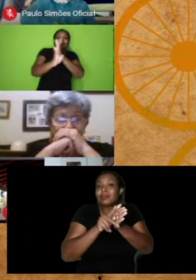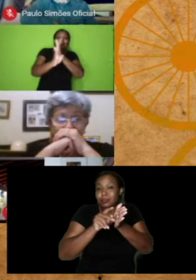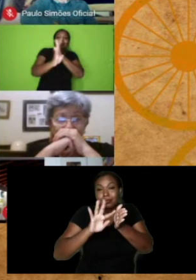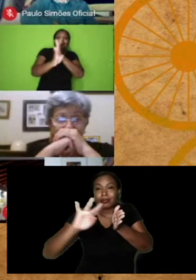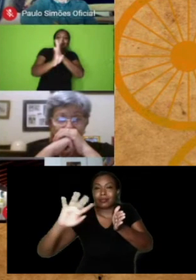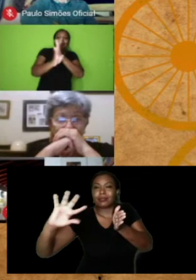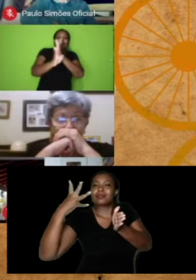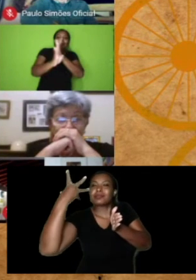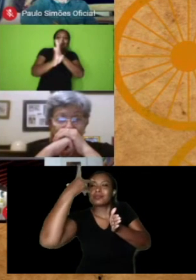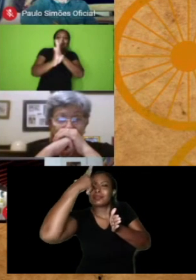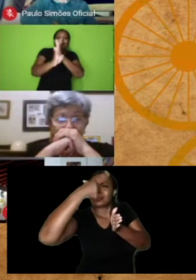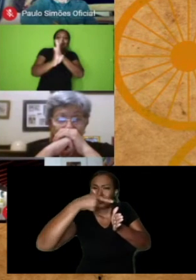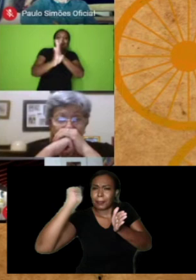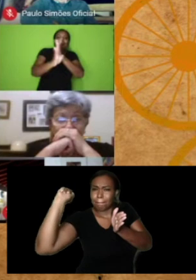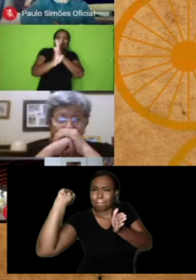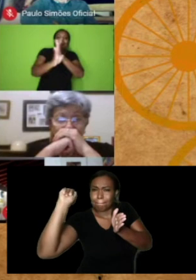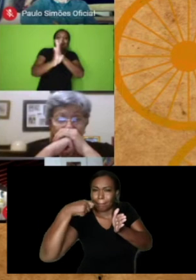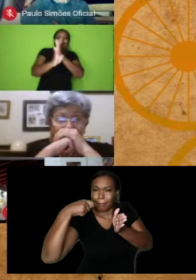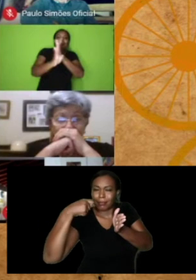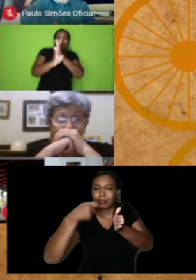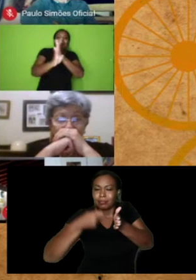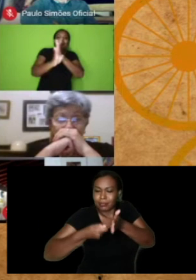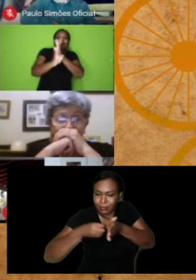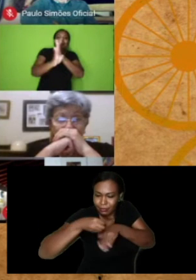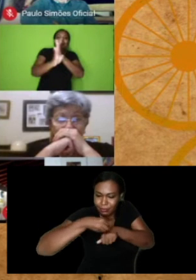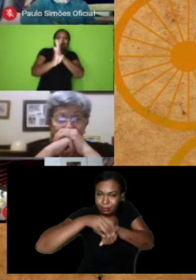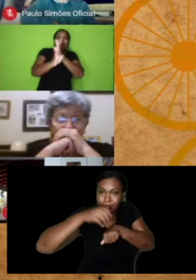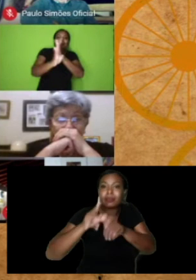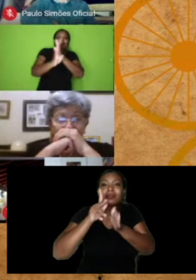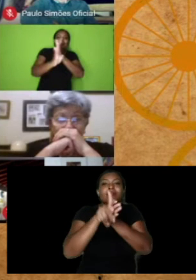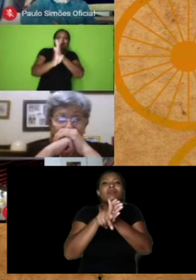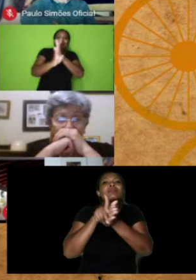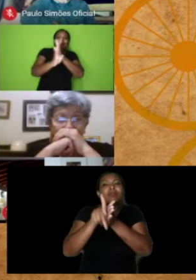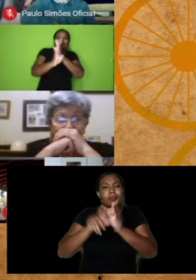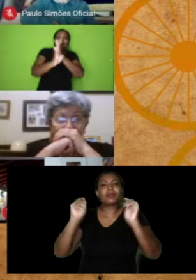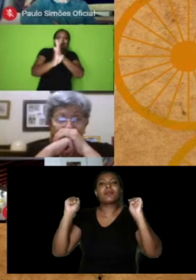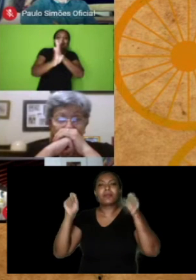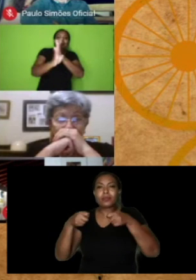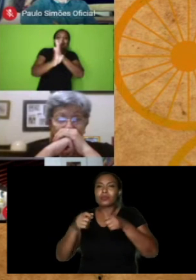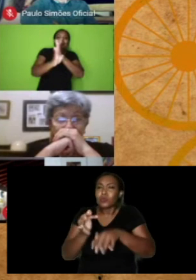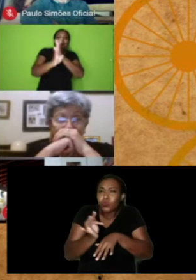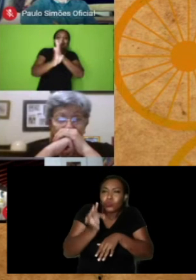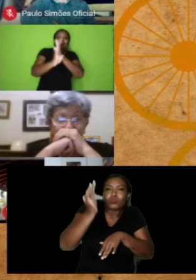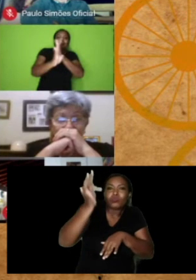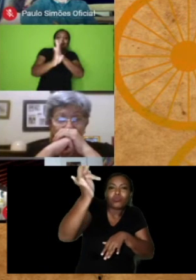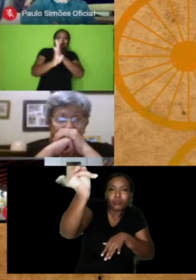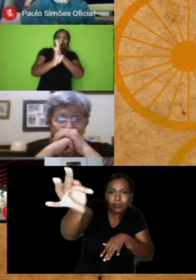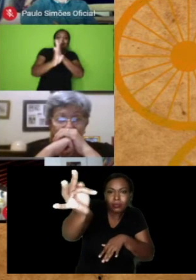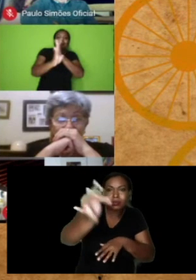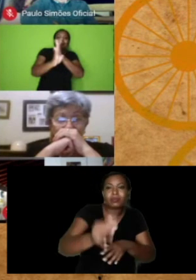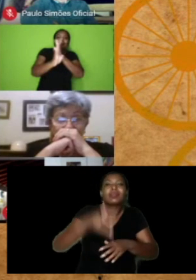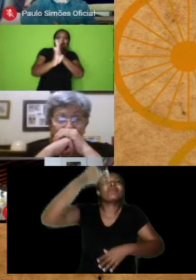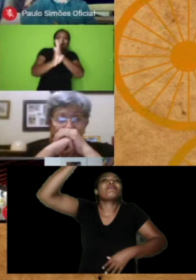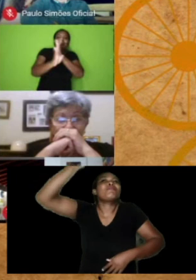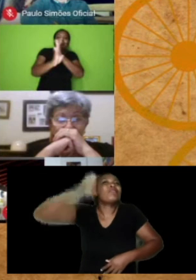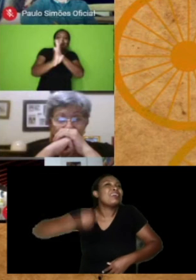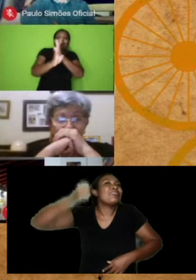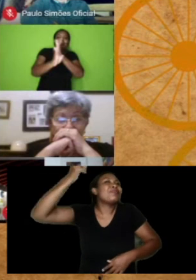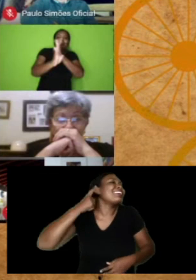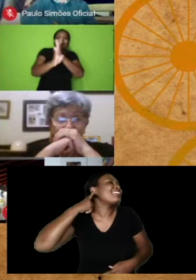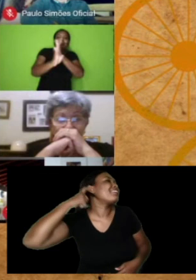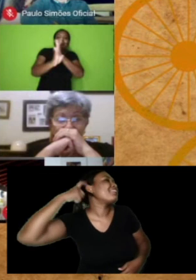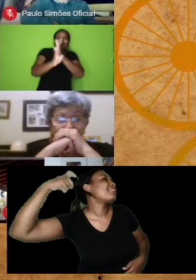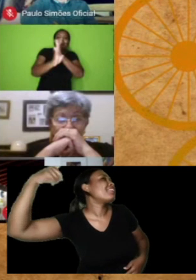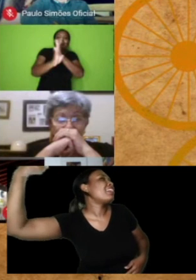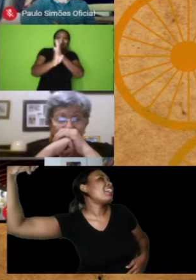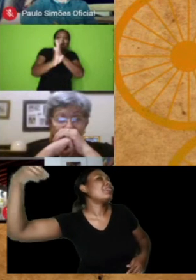belezas e suas potencialidades. Que o trem possa, em um futuro próximo, apitar e